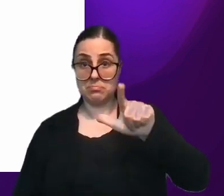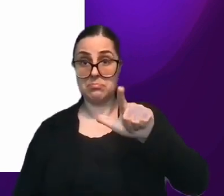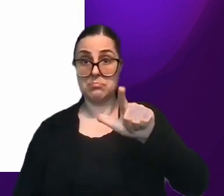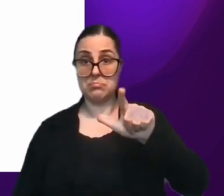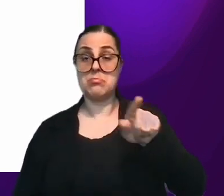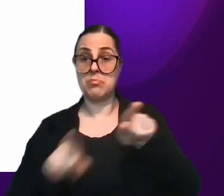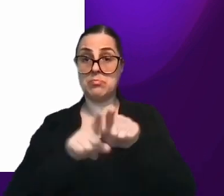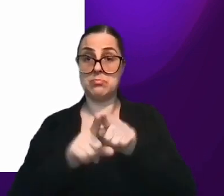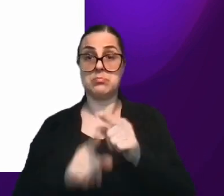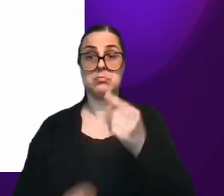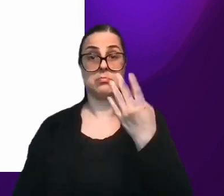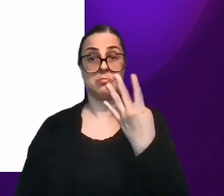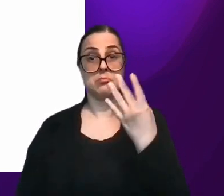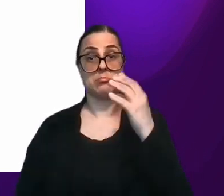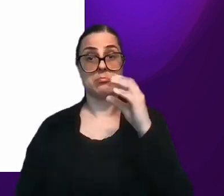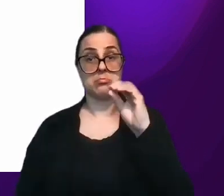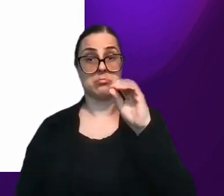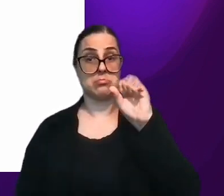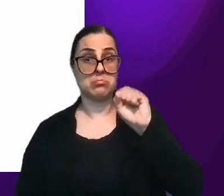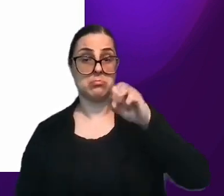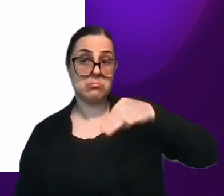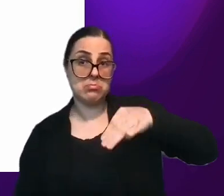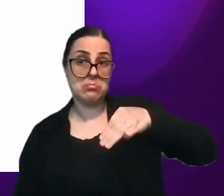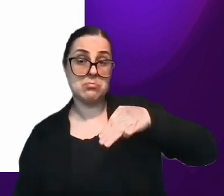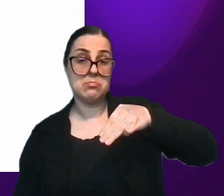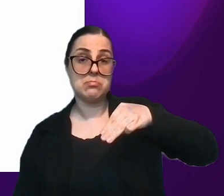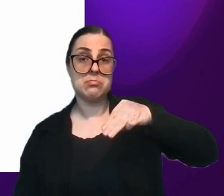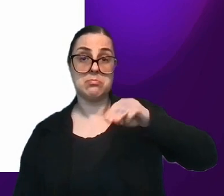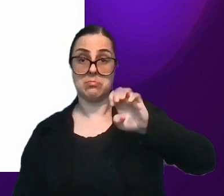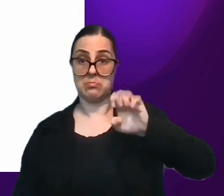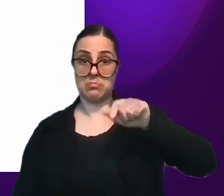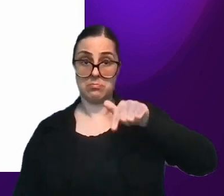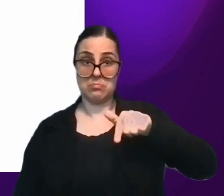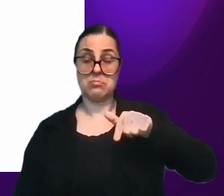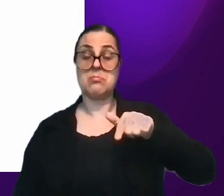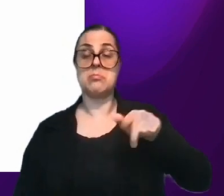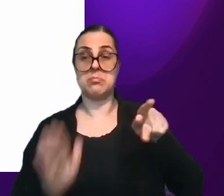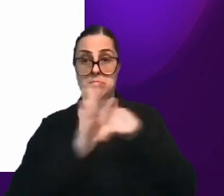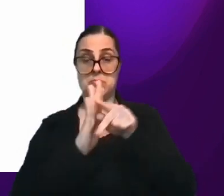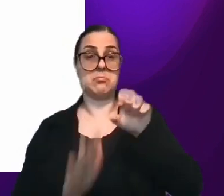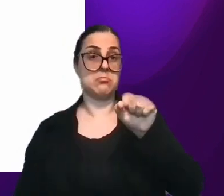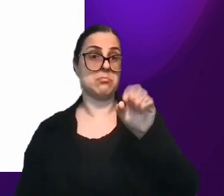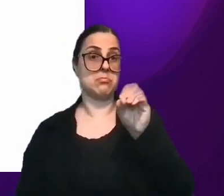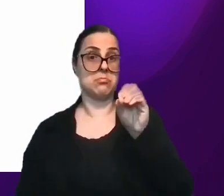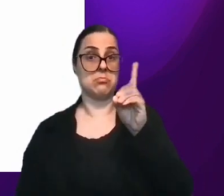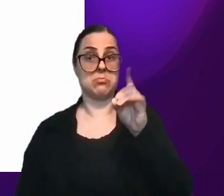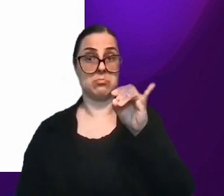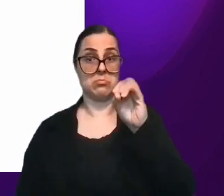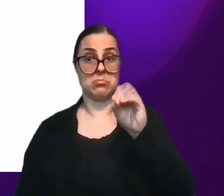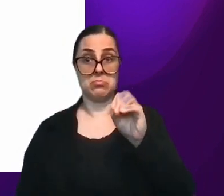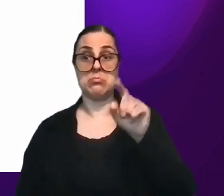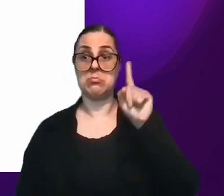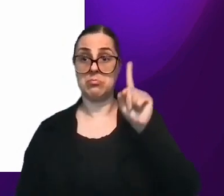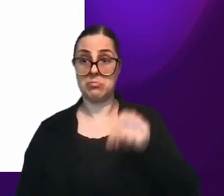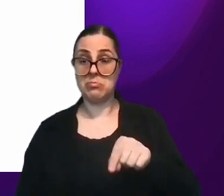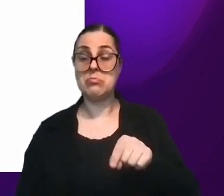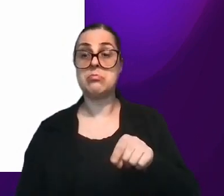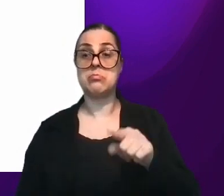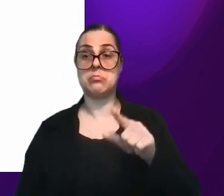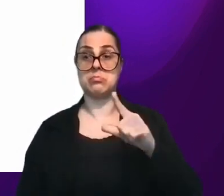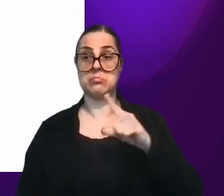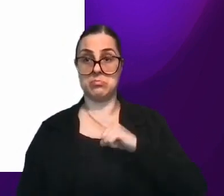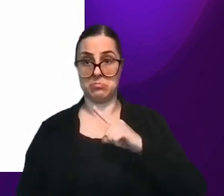408 mEq de sódio. Então, tem que haver uma tensão muito grande para a hipernatremia nesses